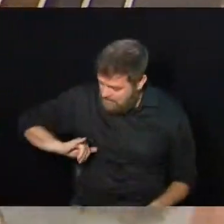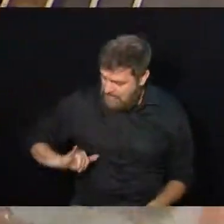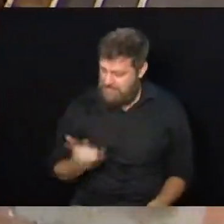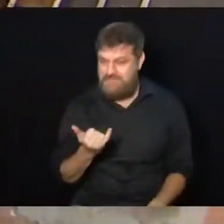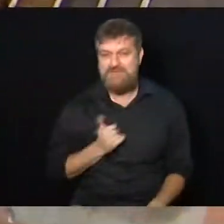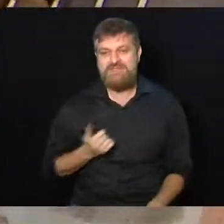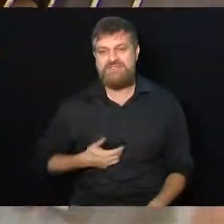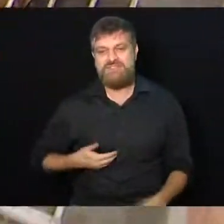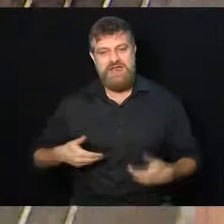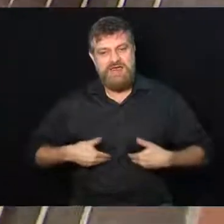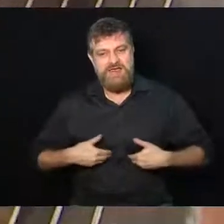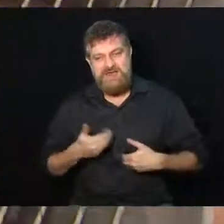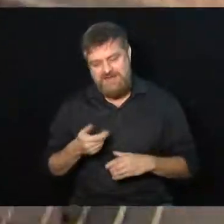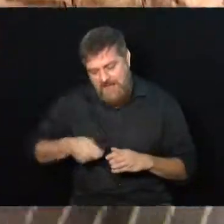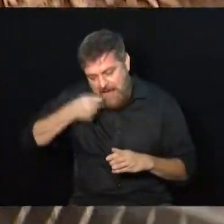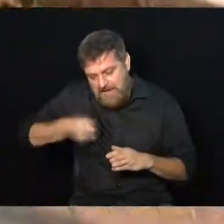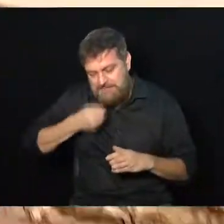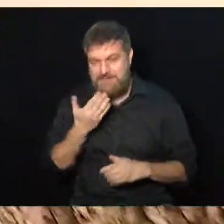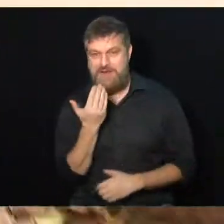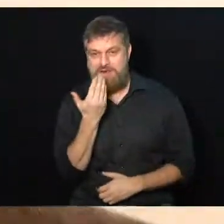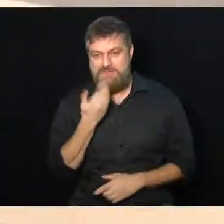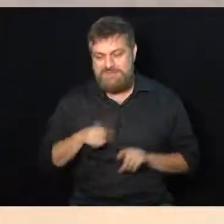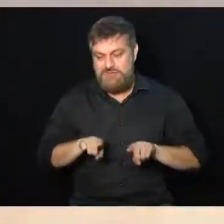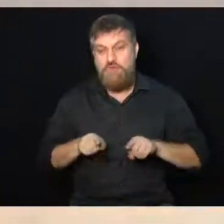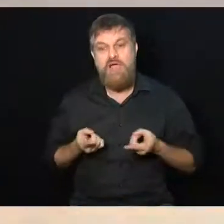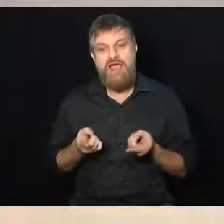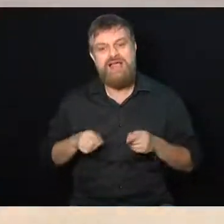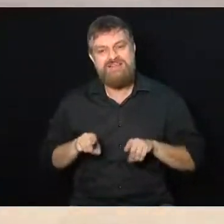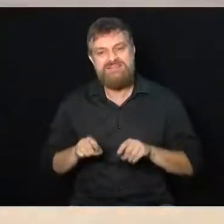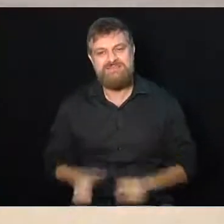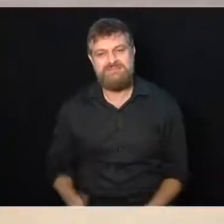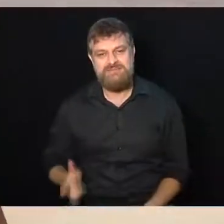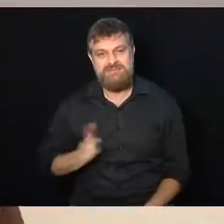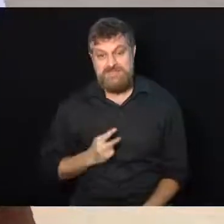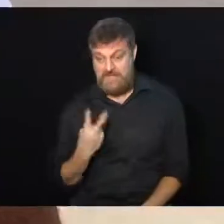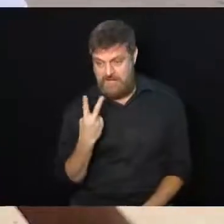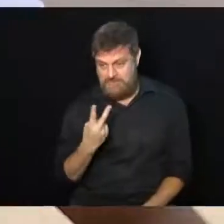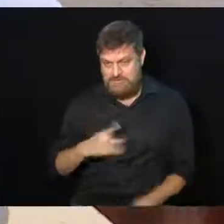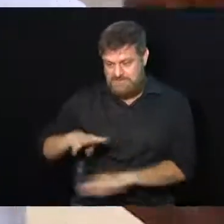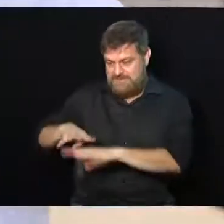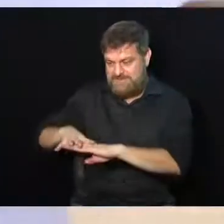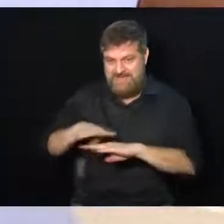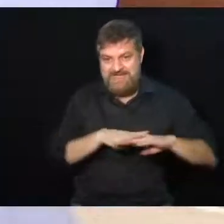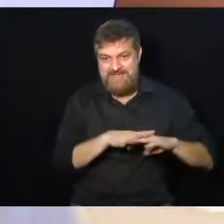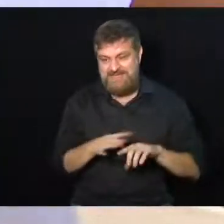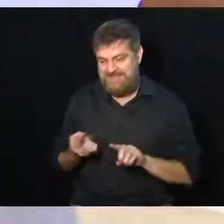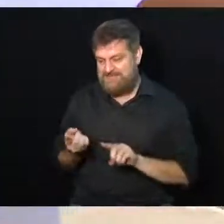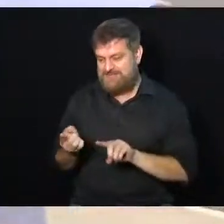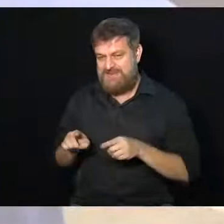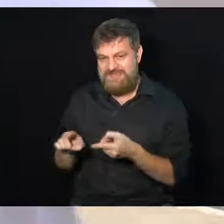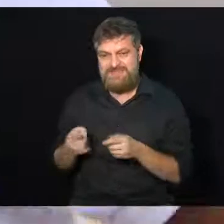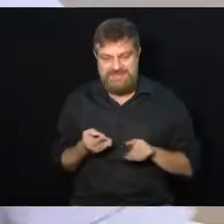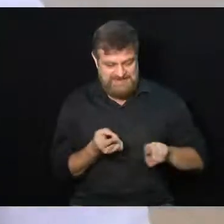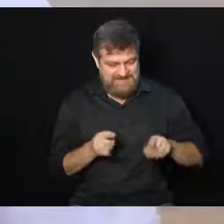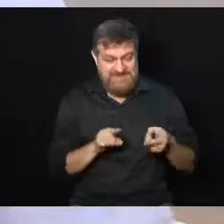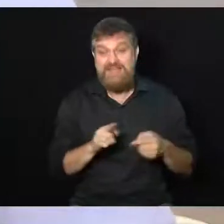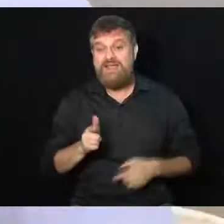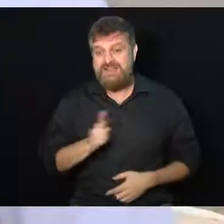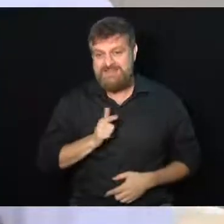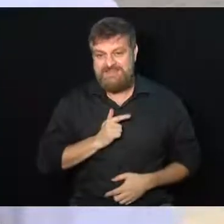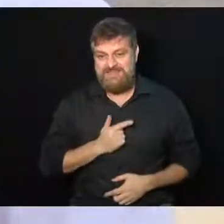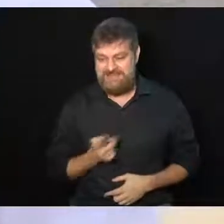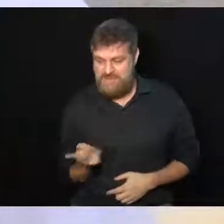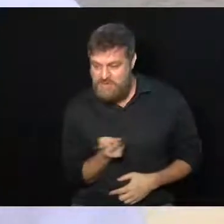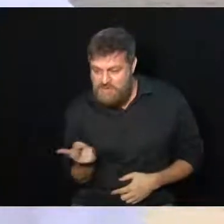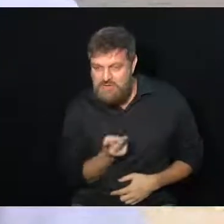já mata o almoço, né? Boa tarde a todos. Sim, na verdade nós temos duas churrasqueiras, né? Legal. Tem uma outra churrasqueira ali embaixo. Além